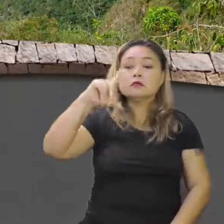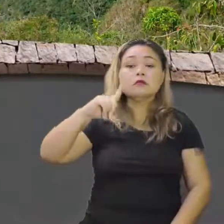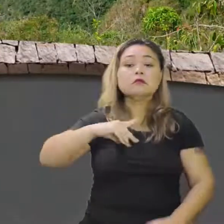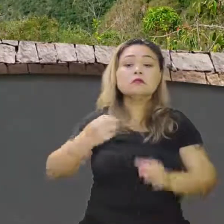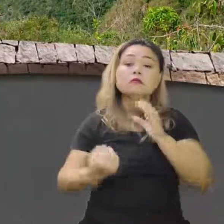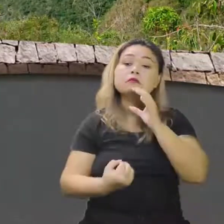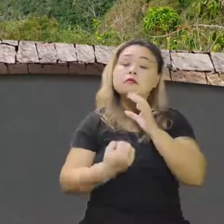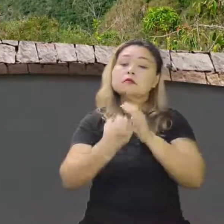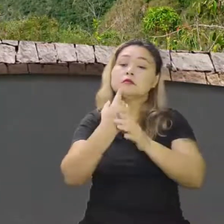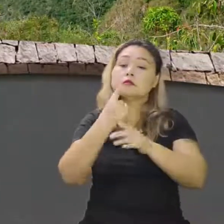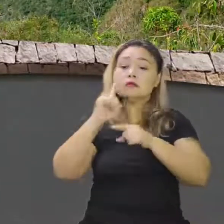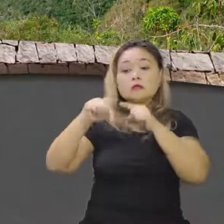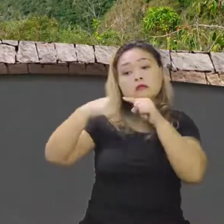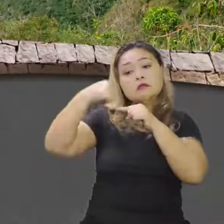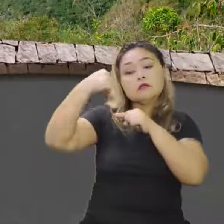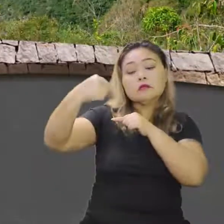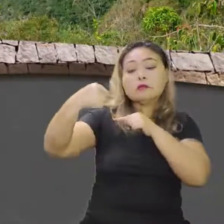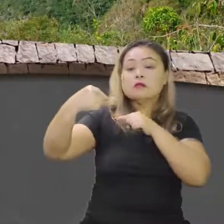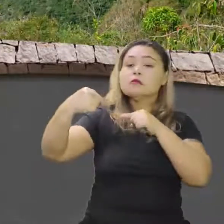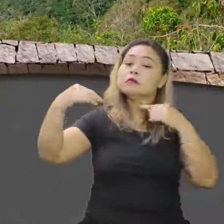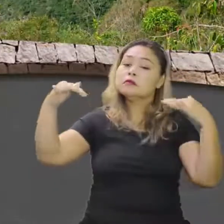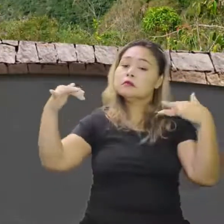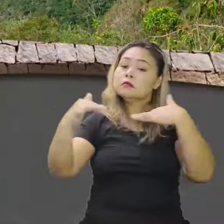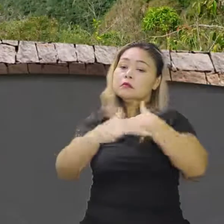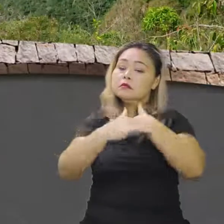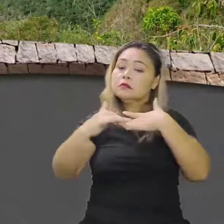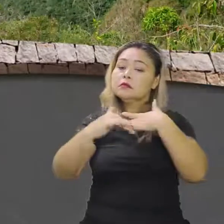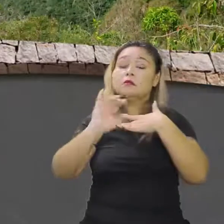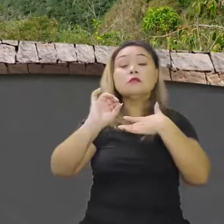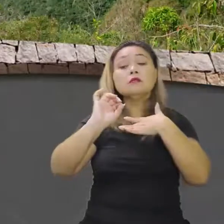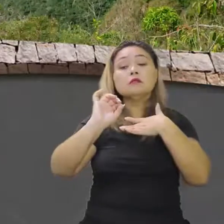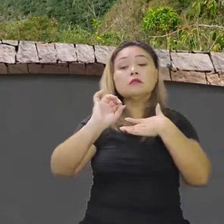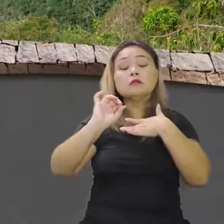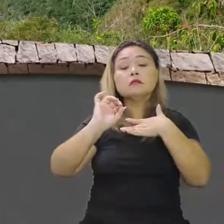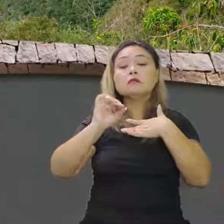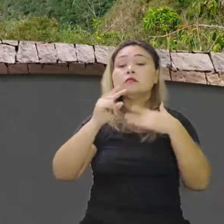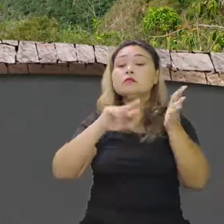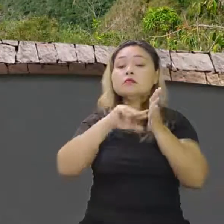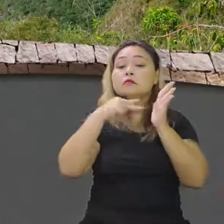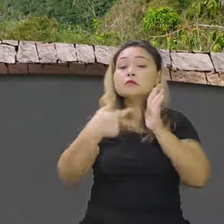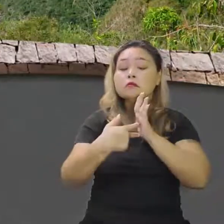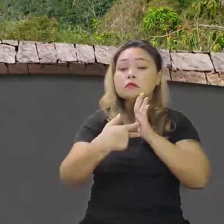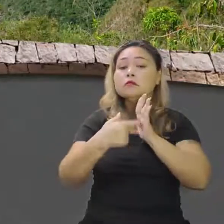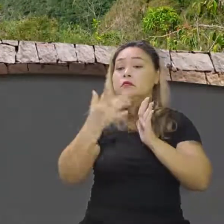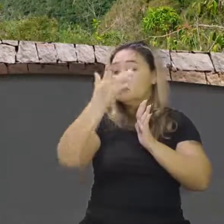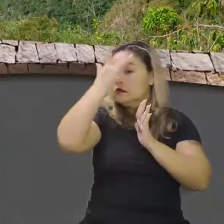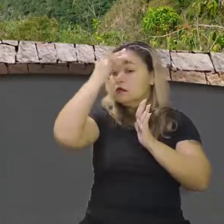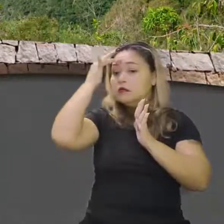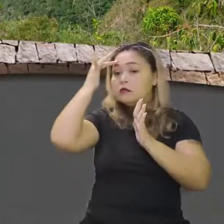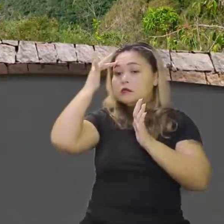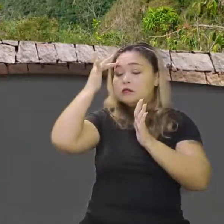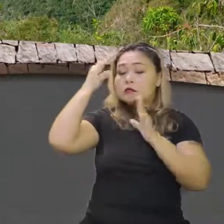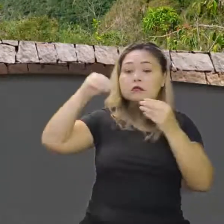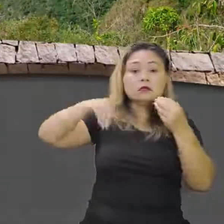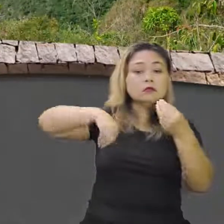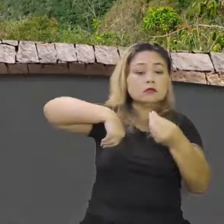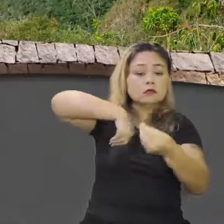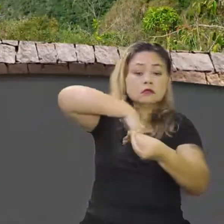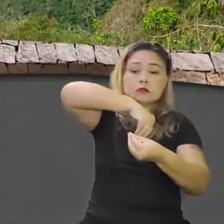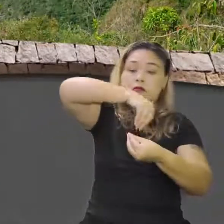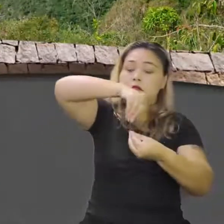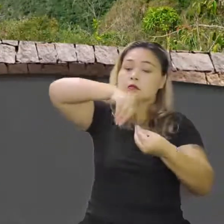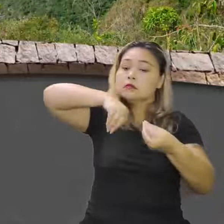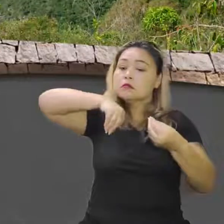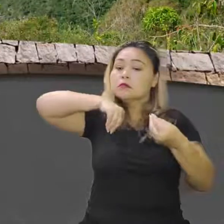uma origem cosmopolita. O que é que significa isso? Pessoas de vários